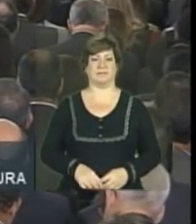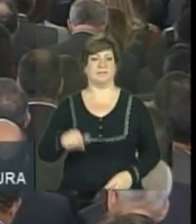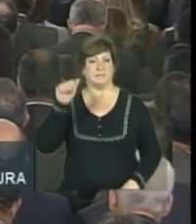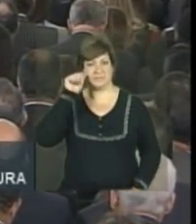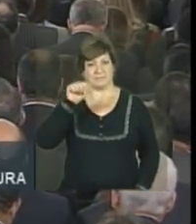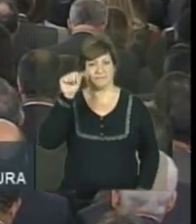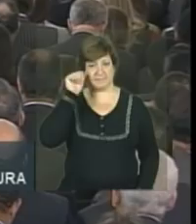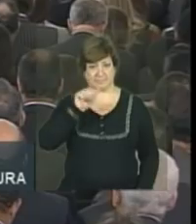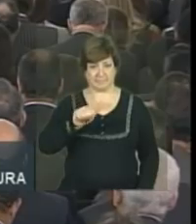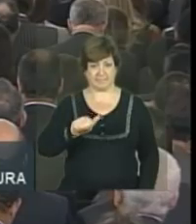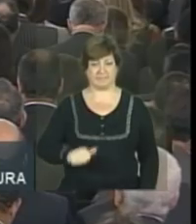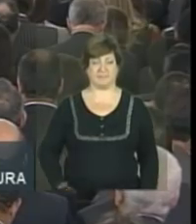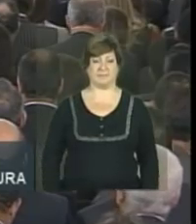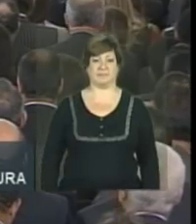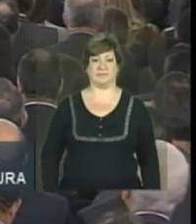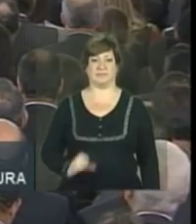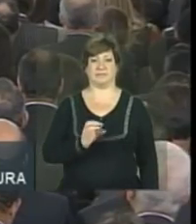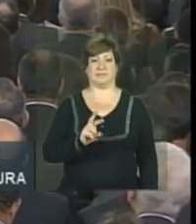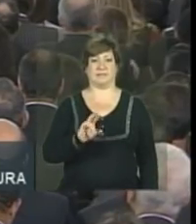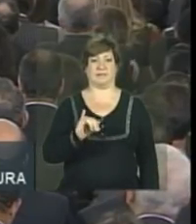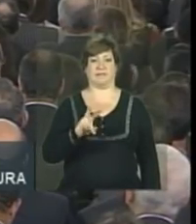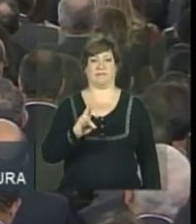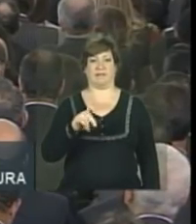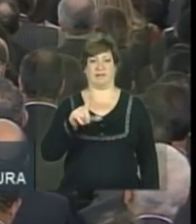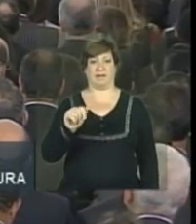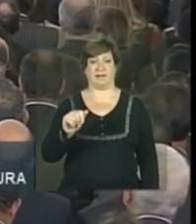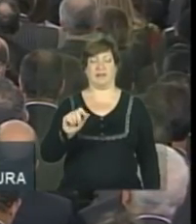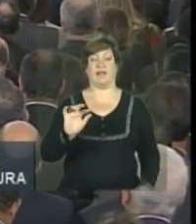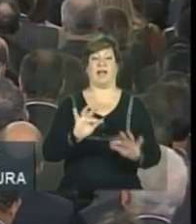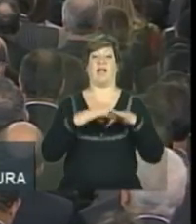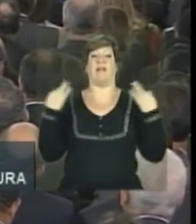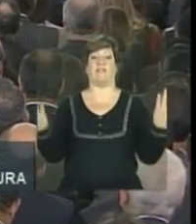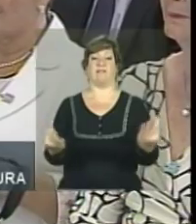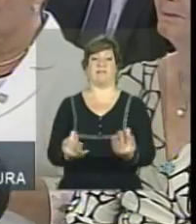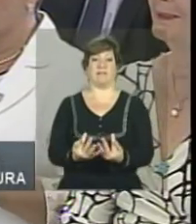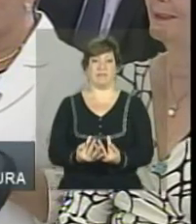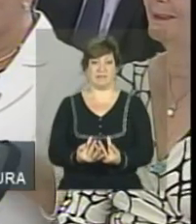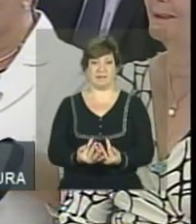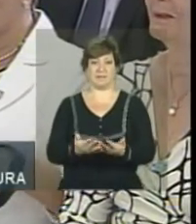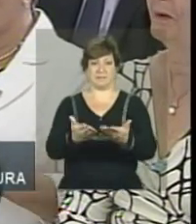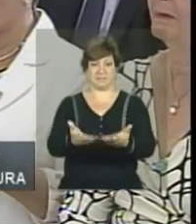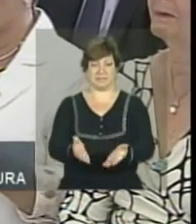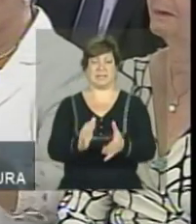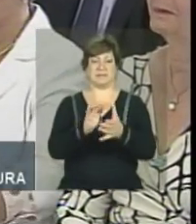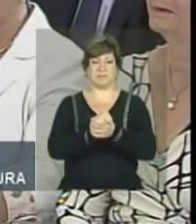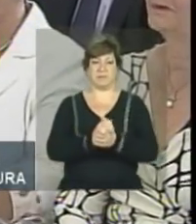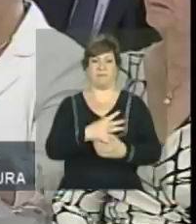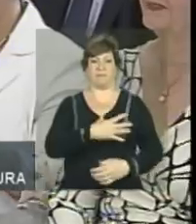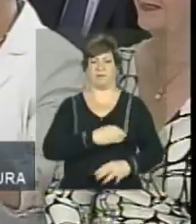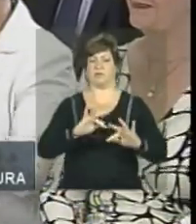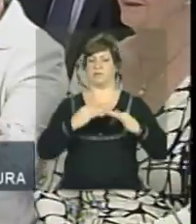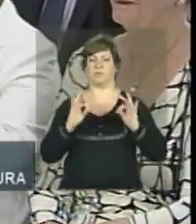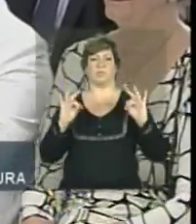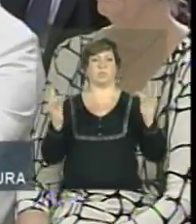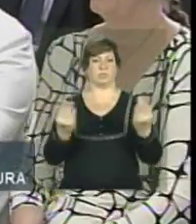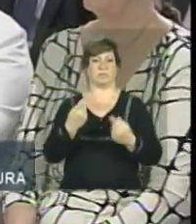senhora Crivella, a família Crivella, a todos os familiares,